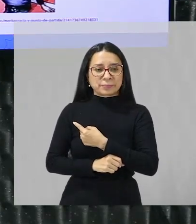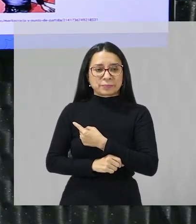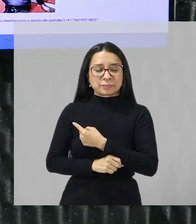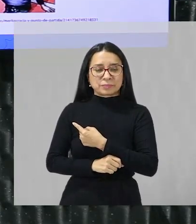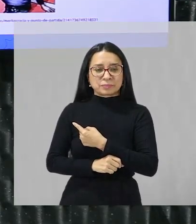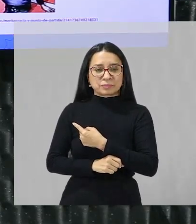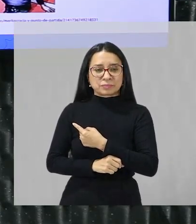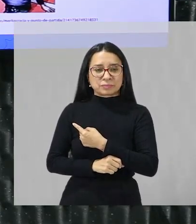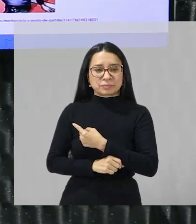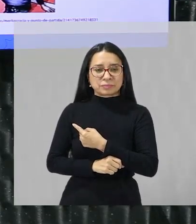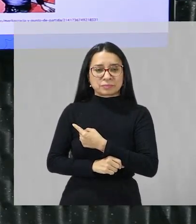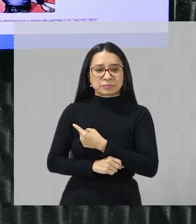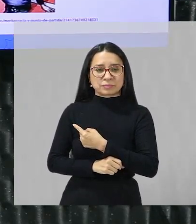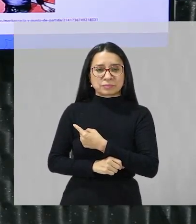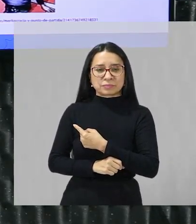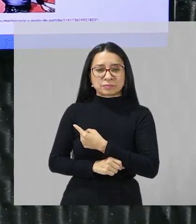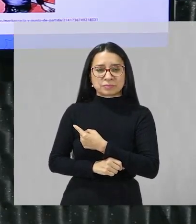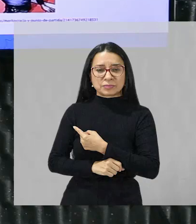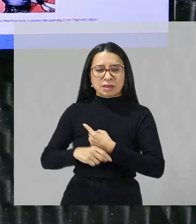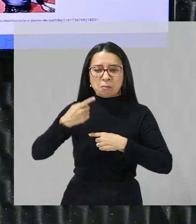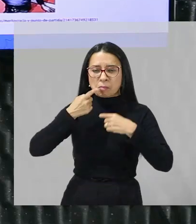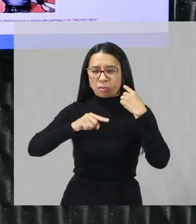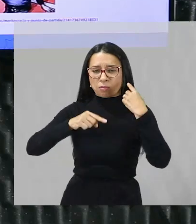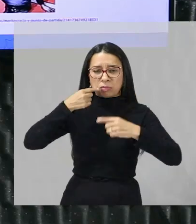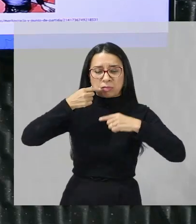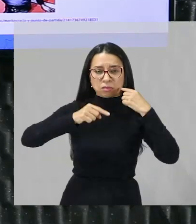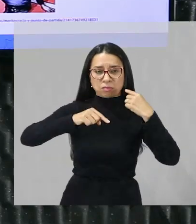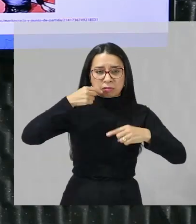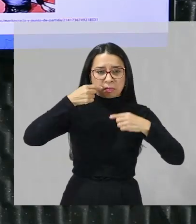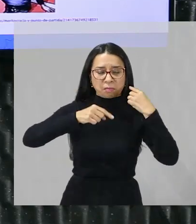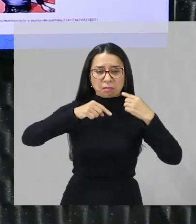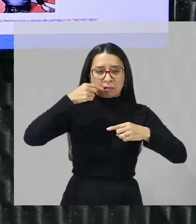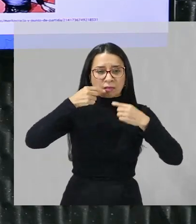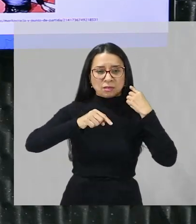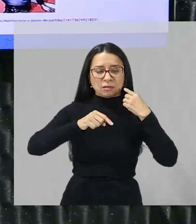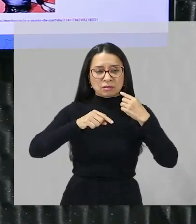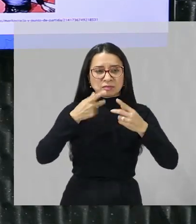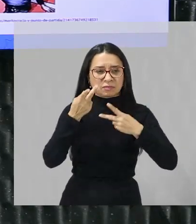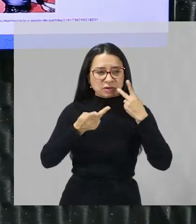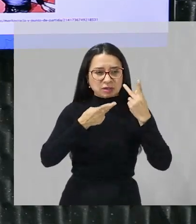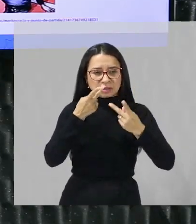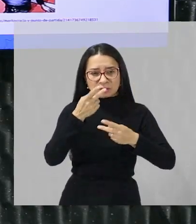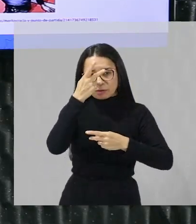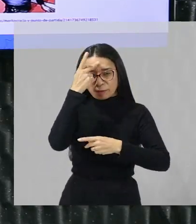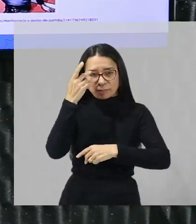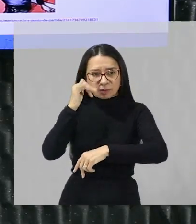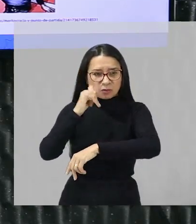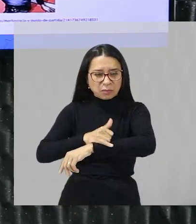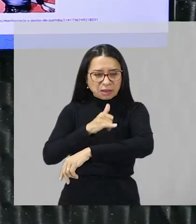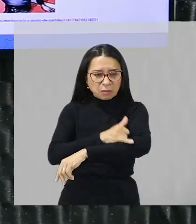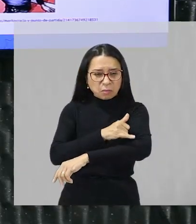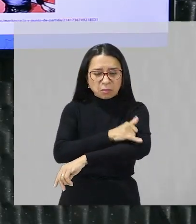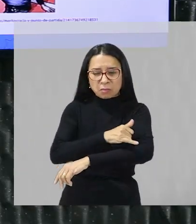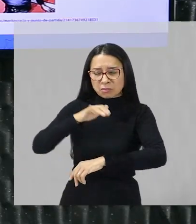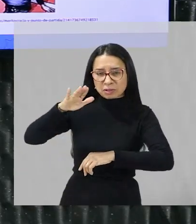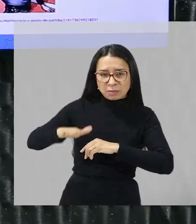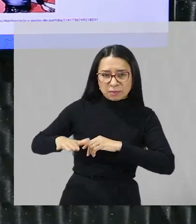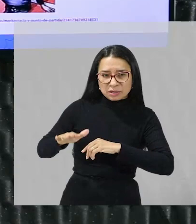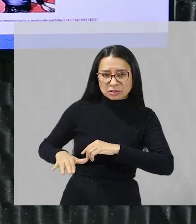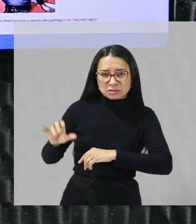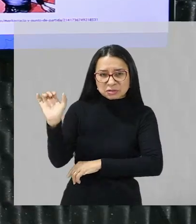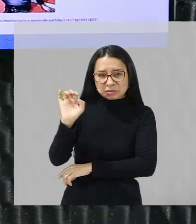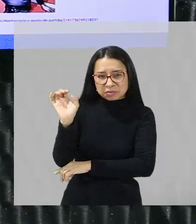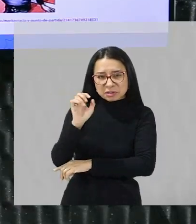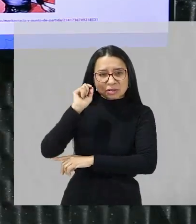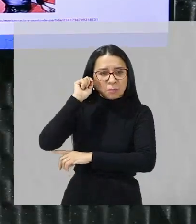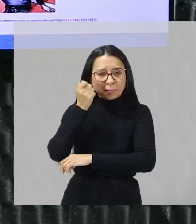existem várias atividades que são relacionadas ao ambiente doméstico que são como se fossem barreiras para as mulheres no mercado de trabalho. E os